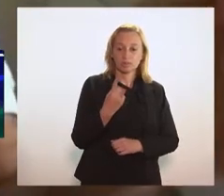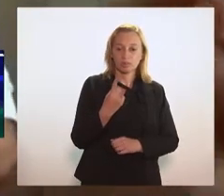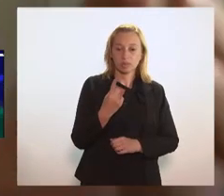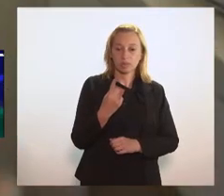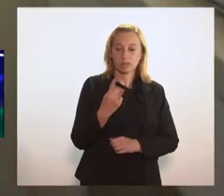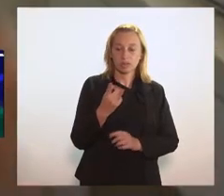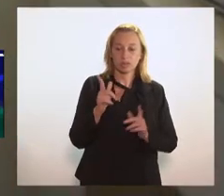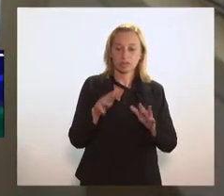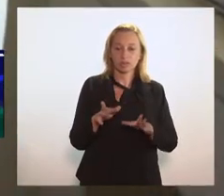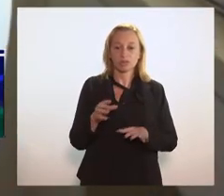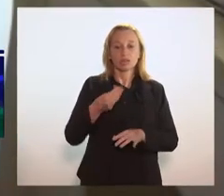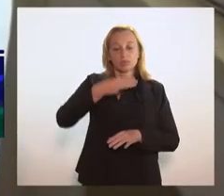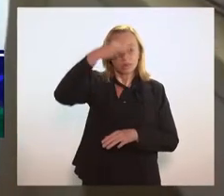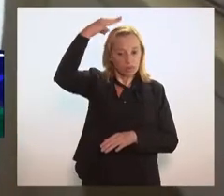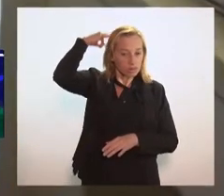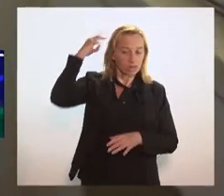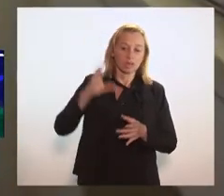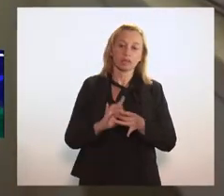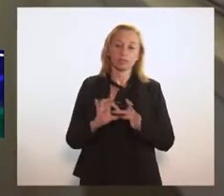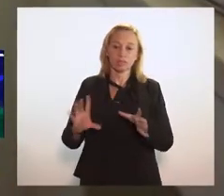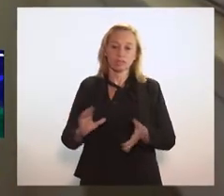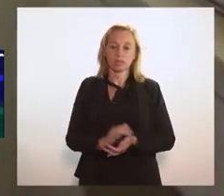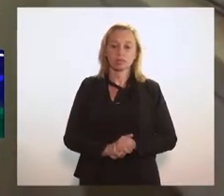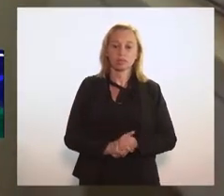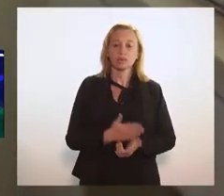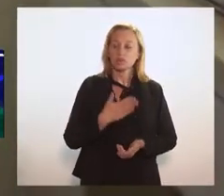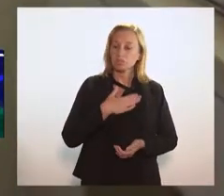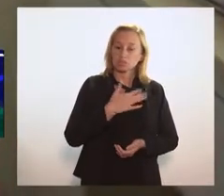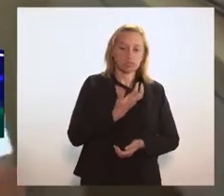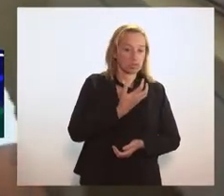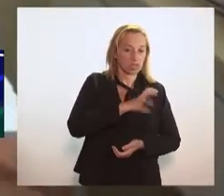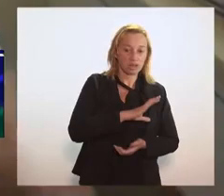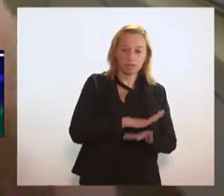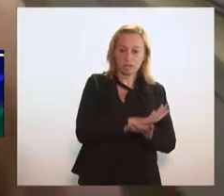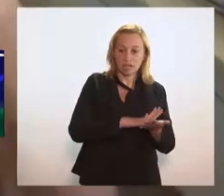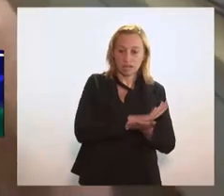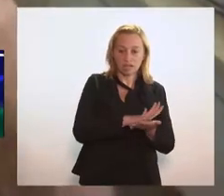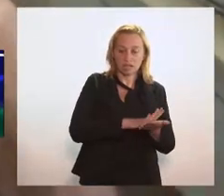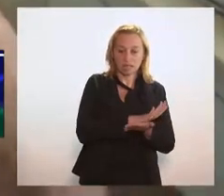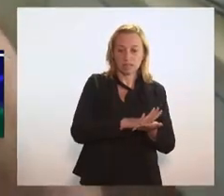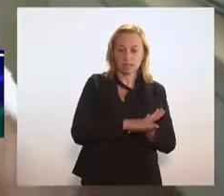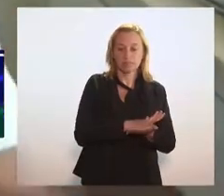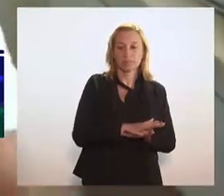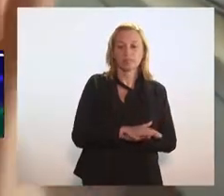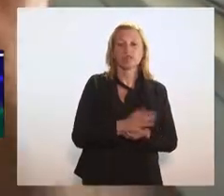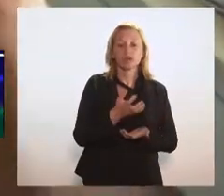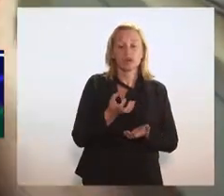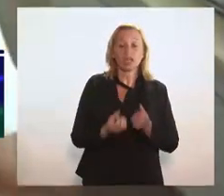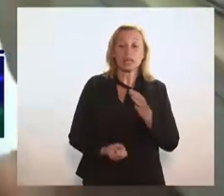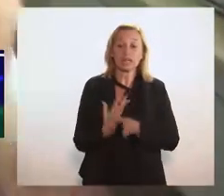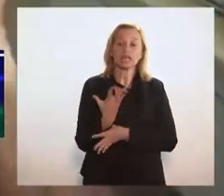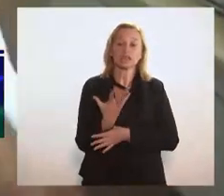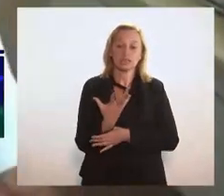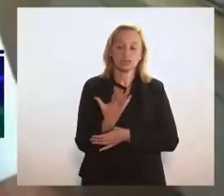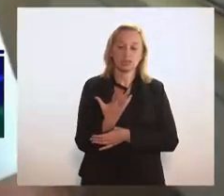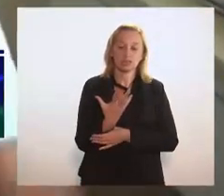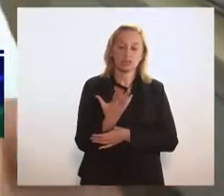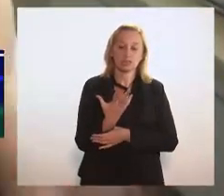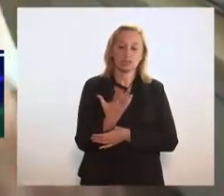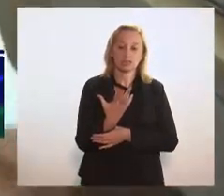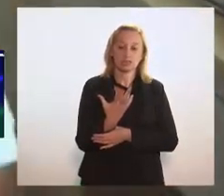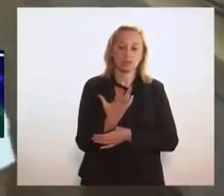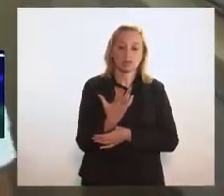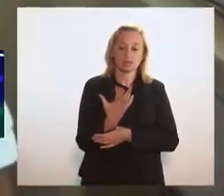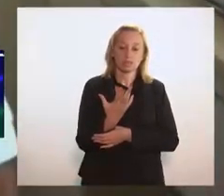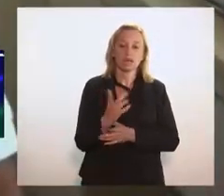Márcio Pacheco, porque dele é autorizativo, e o meu eu não quero nada saber de autorizativo. Eu quero que crie, né, que